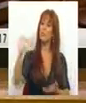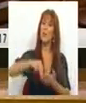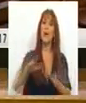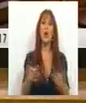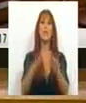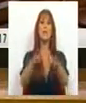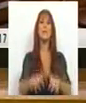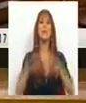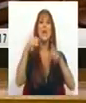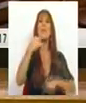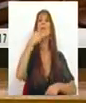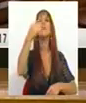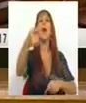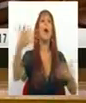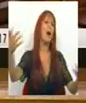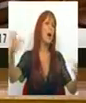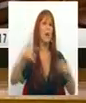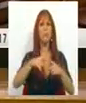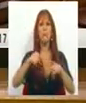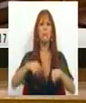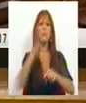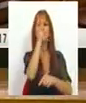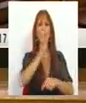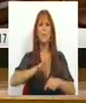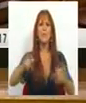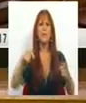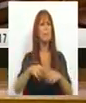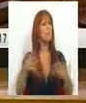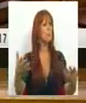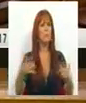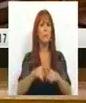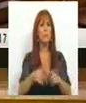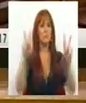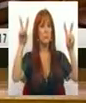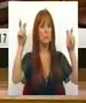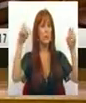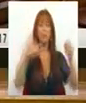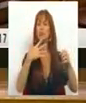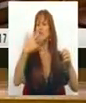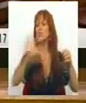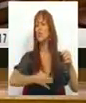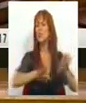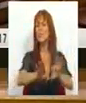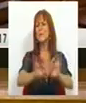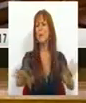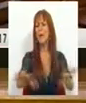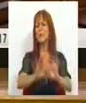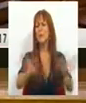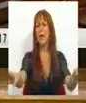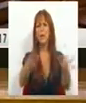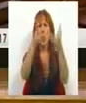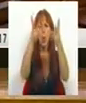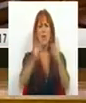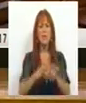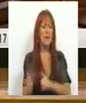Comissão Parlamentar a dizer que a execução estava, e cito, totalmente em linha com o